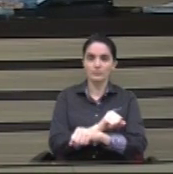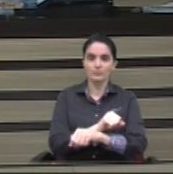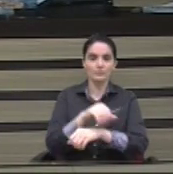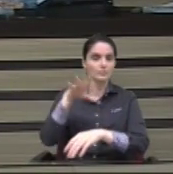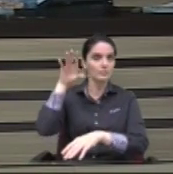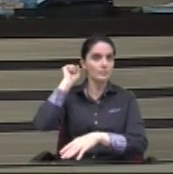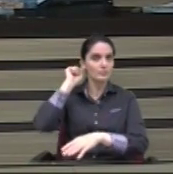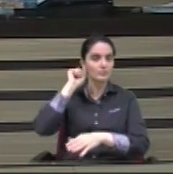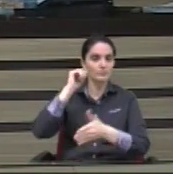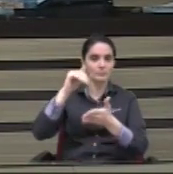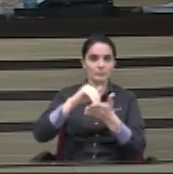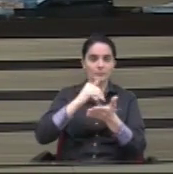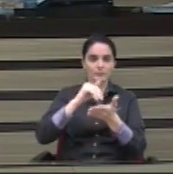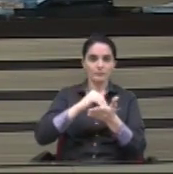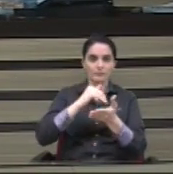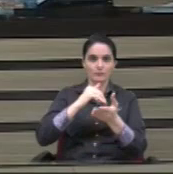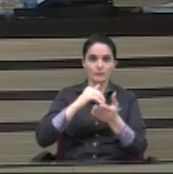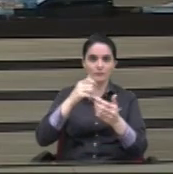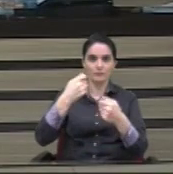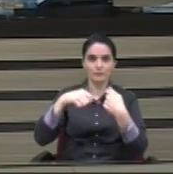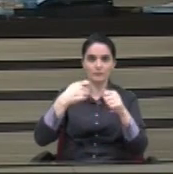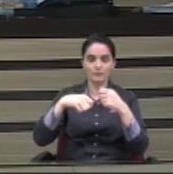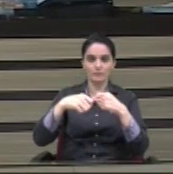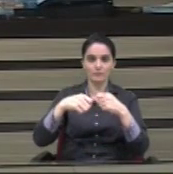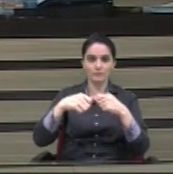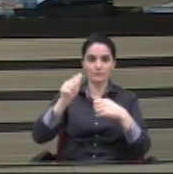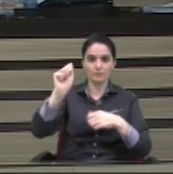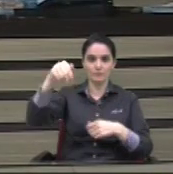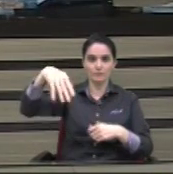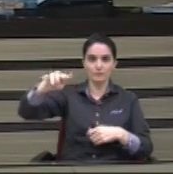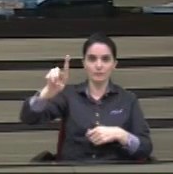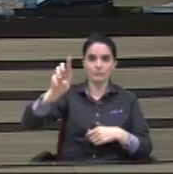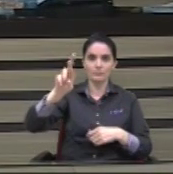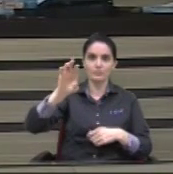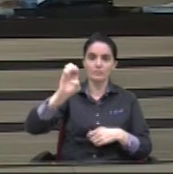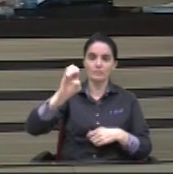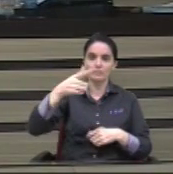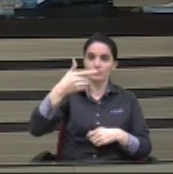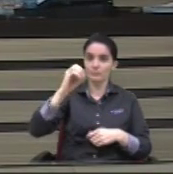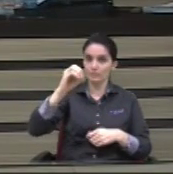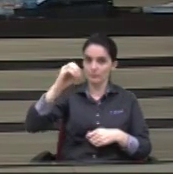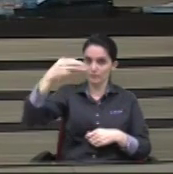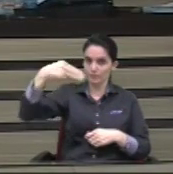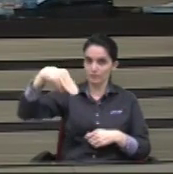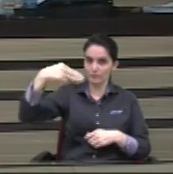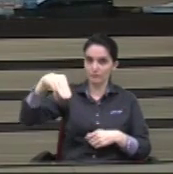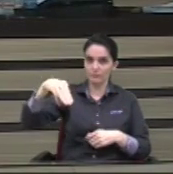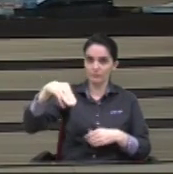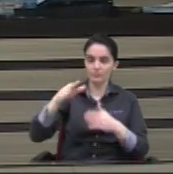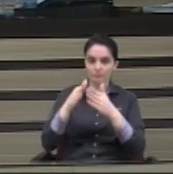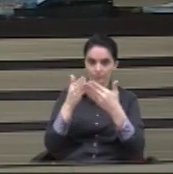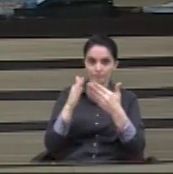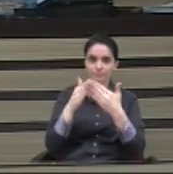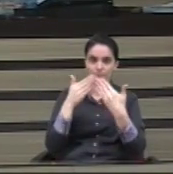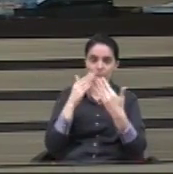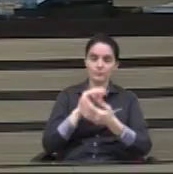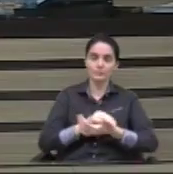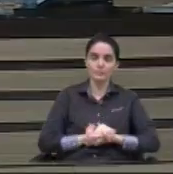administração, André, por 10 minutos na sala de reunião. Senhores vereadores, por favor.